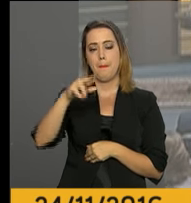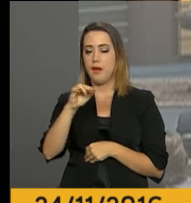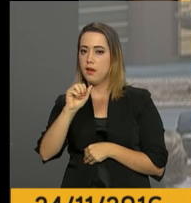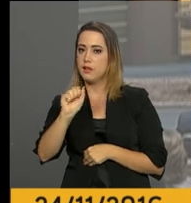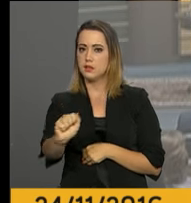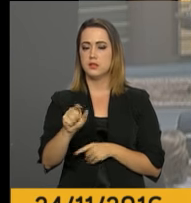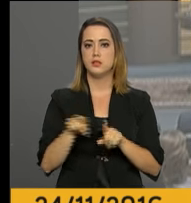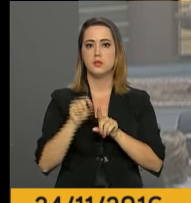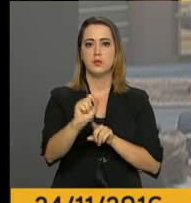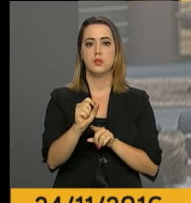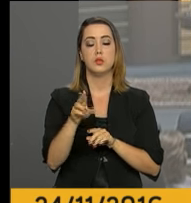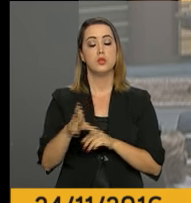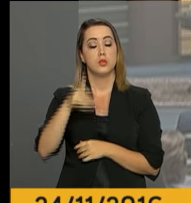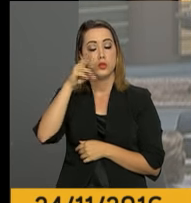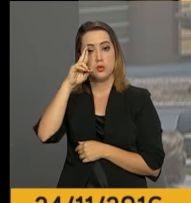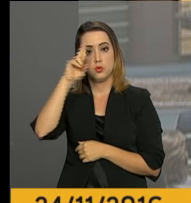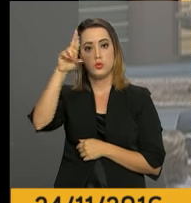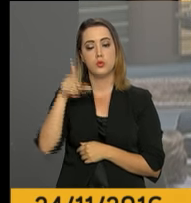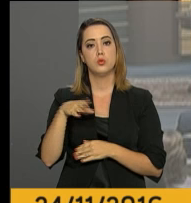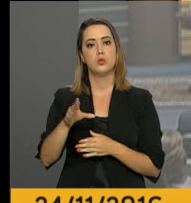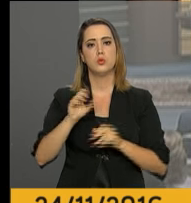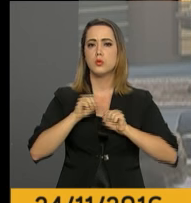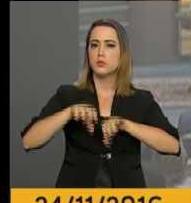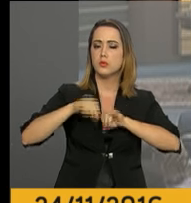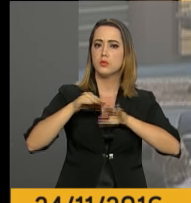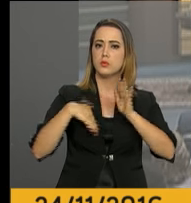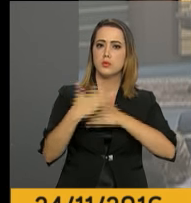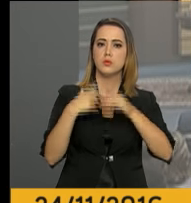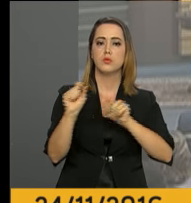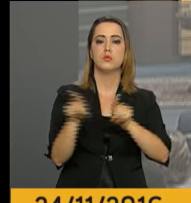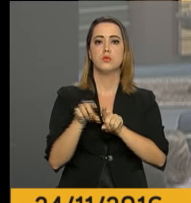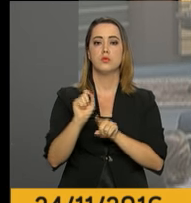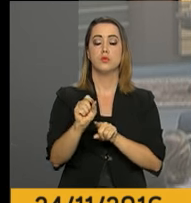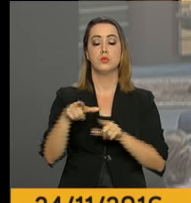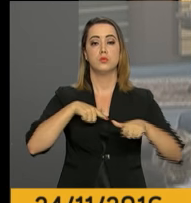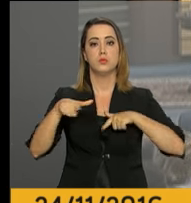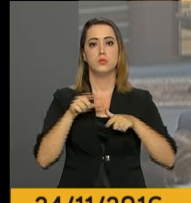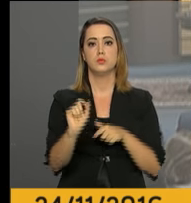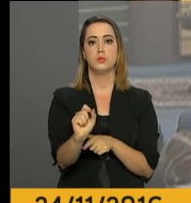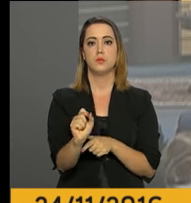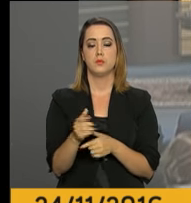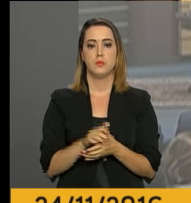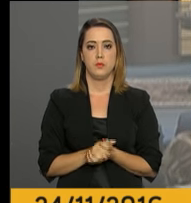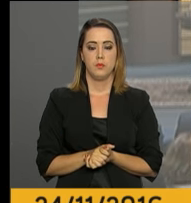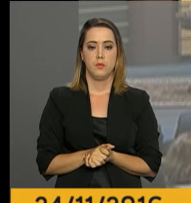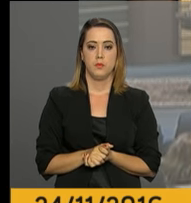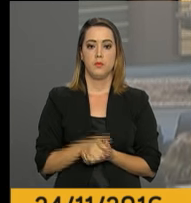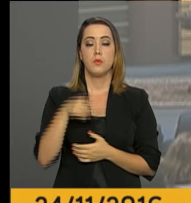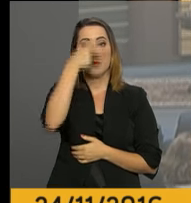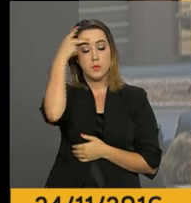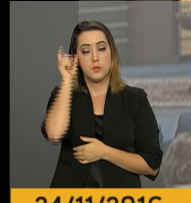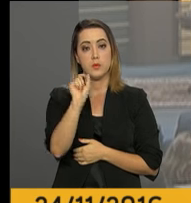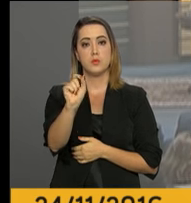diretora geral da escola nacional de ação e aperfeiçoamento de magistrado do trabalho a